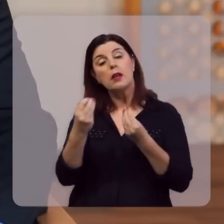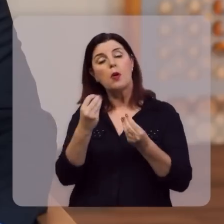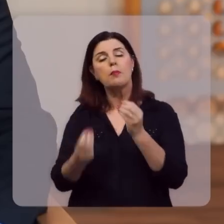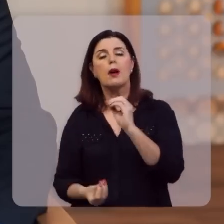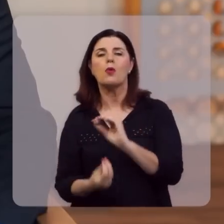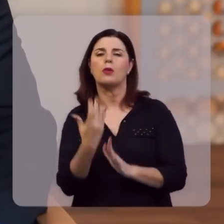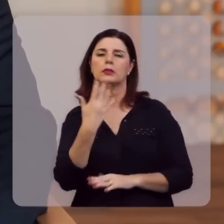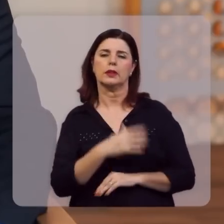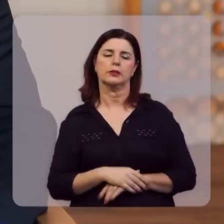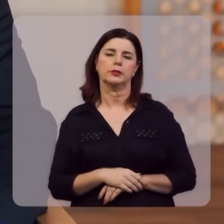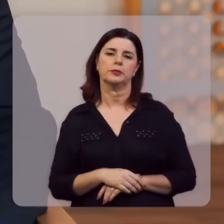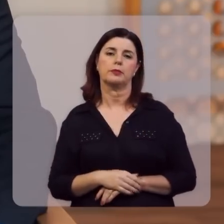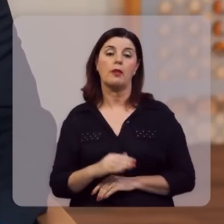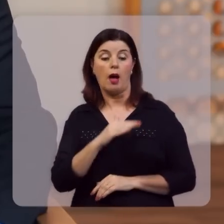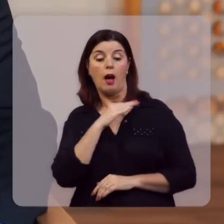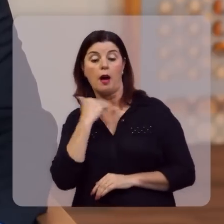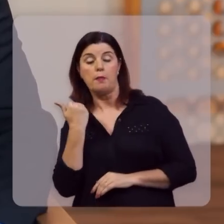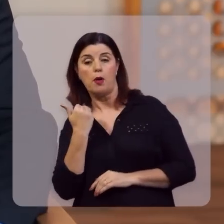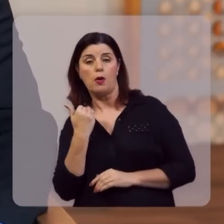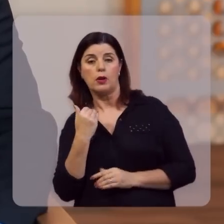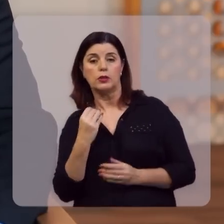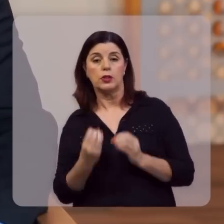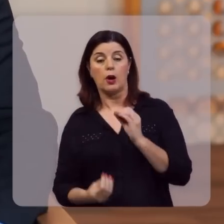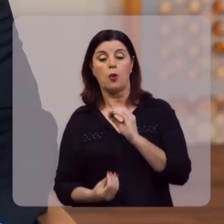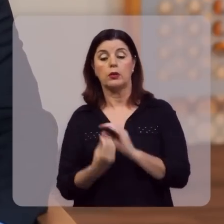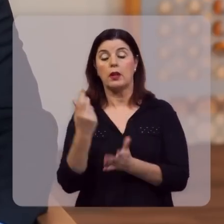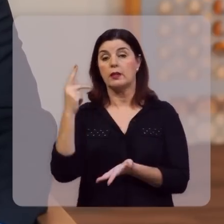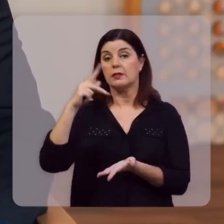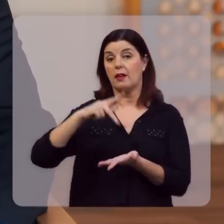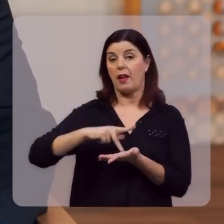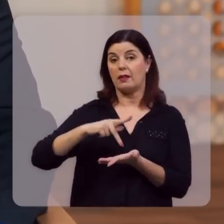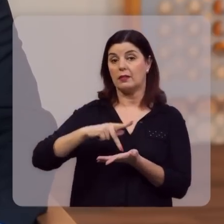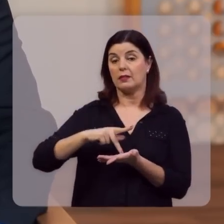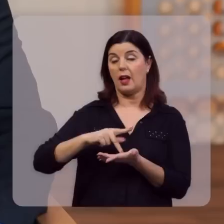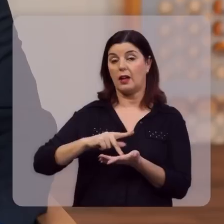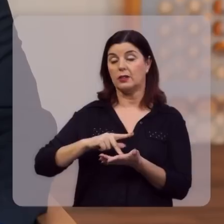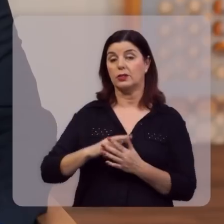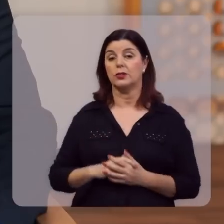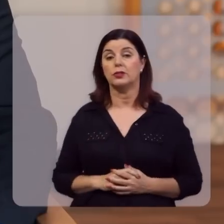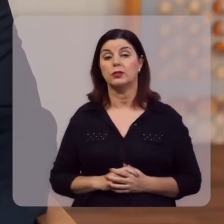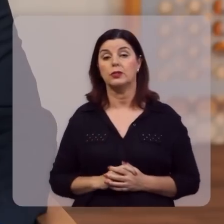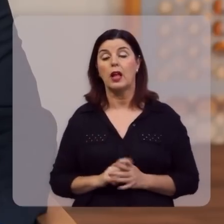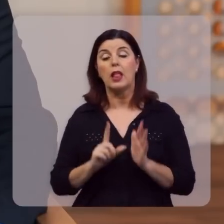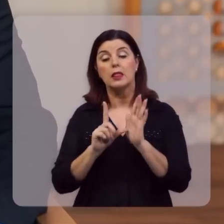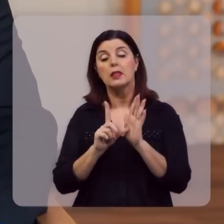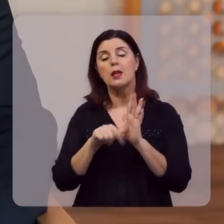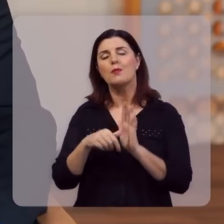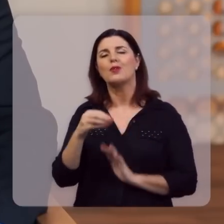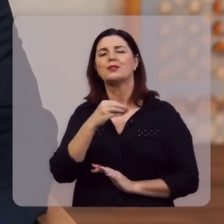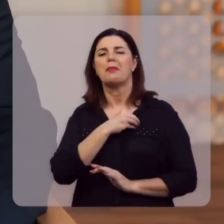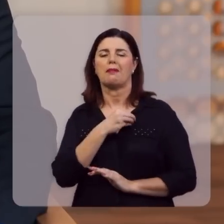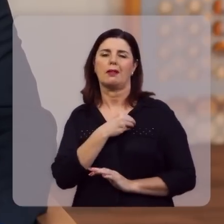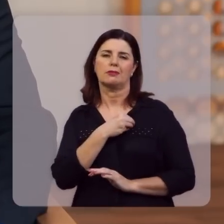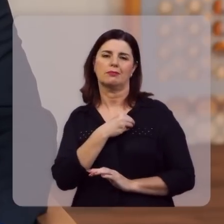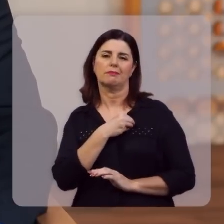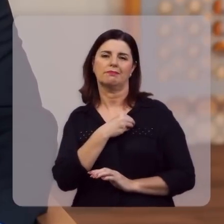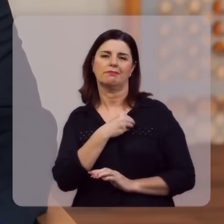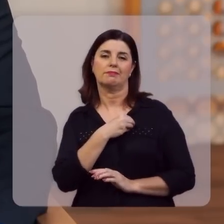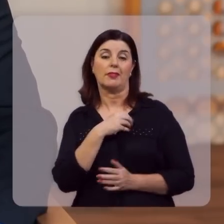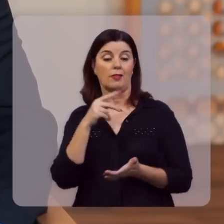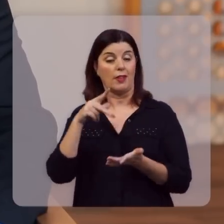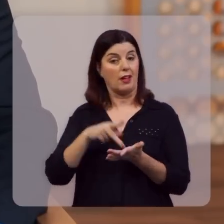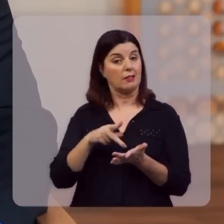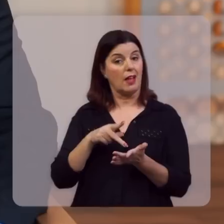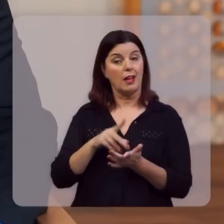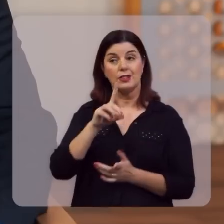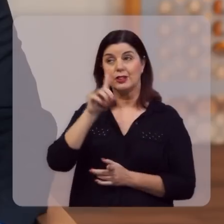os fatos. A morte passa a ser uma realidade, no entanto, Rodrigo, depois do pecado. Na